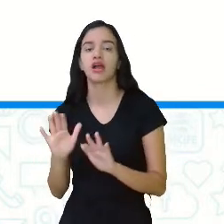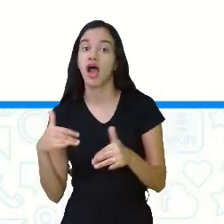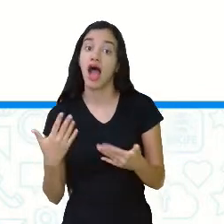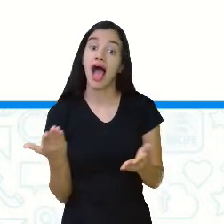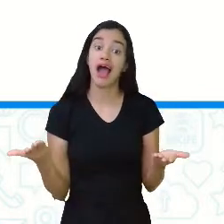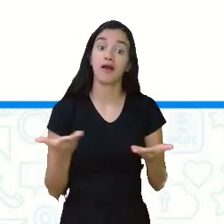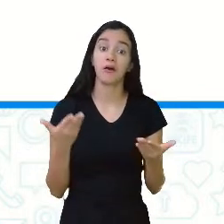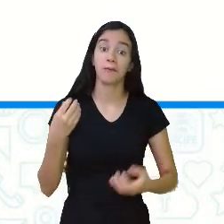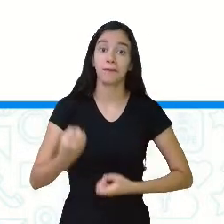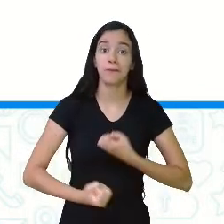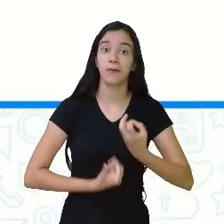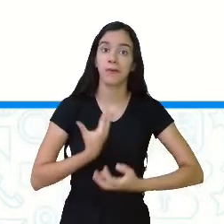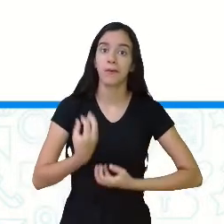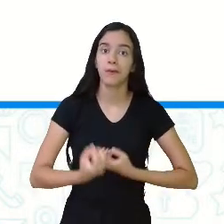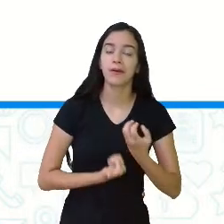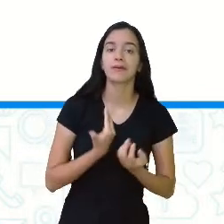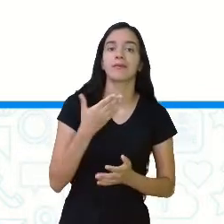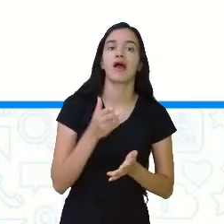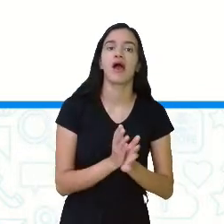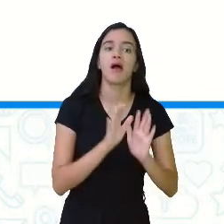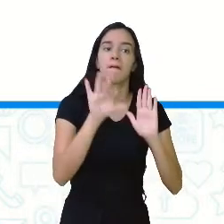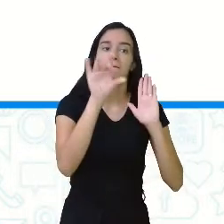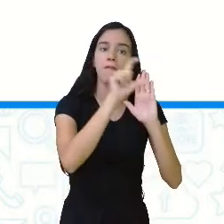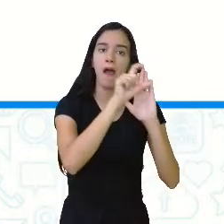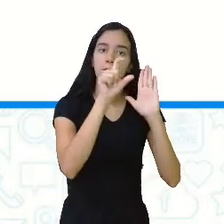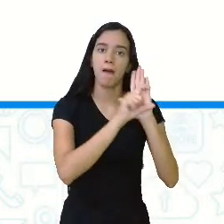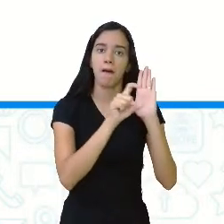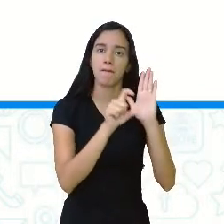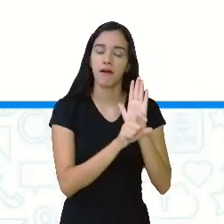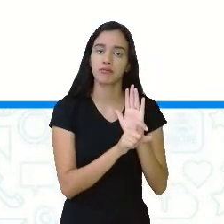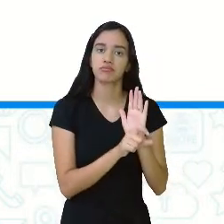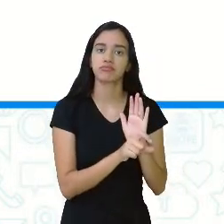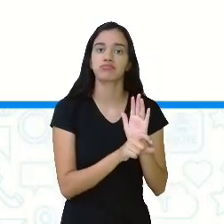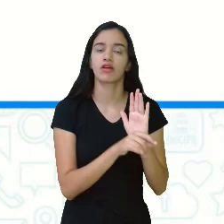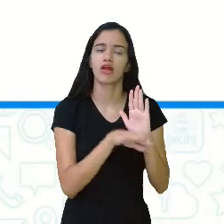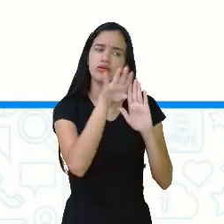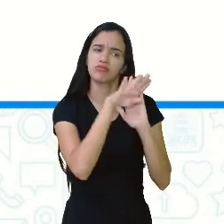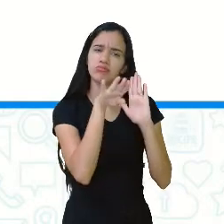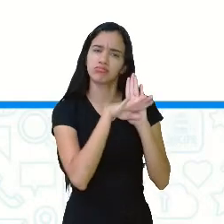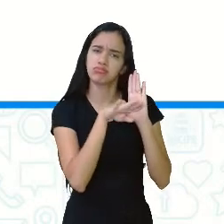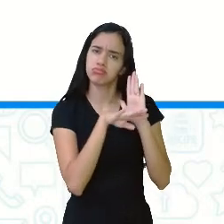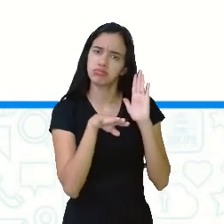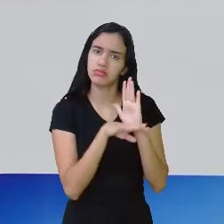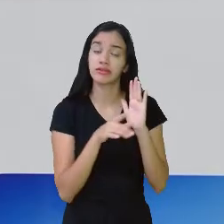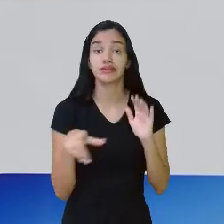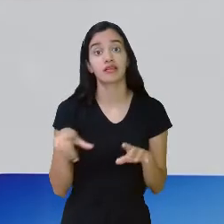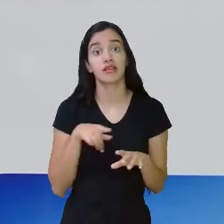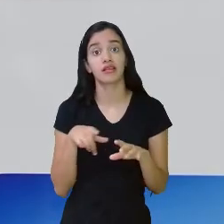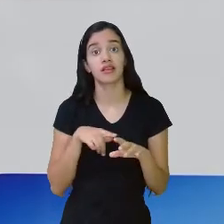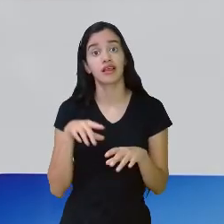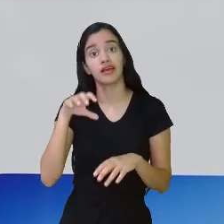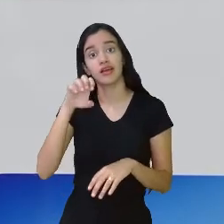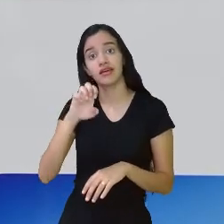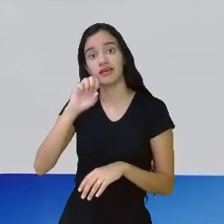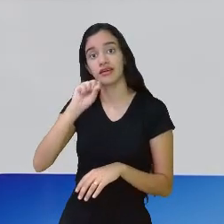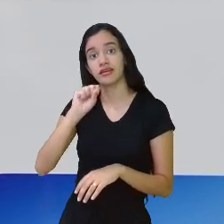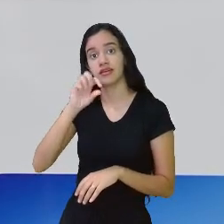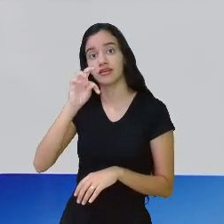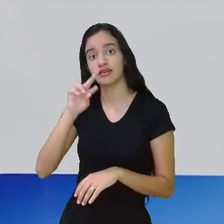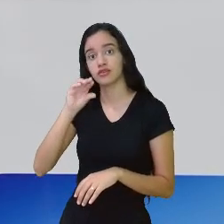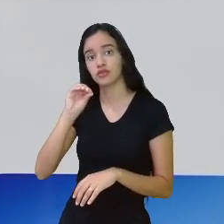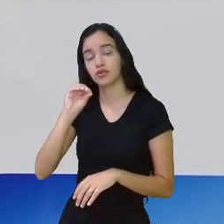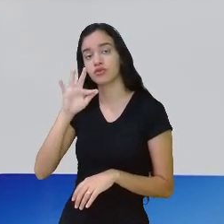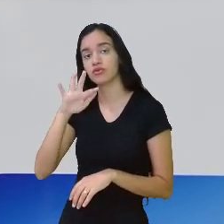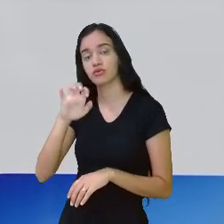não, o poema é escrito em versos que se agrupam e formam estrofes. Então, verso